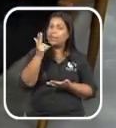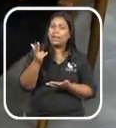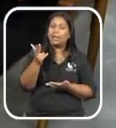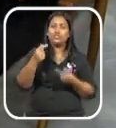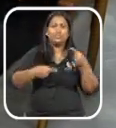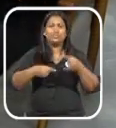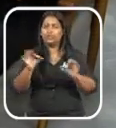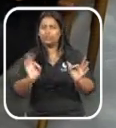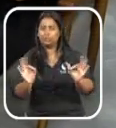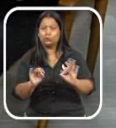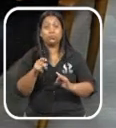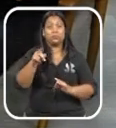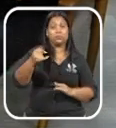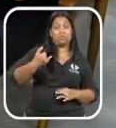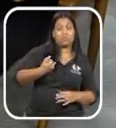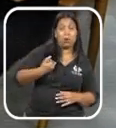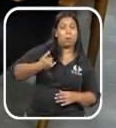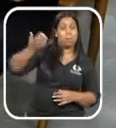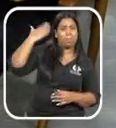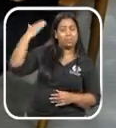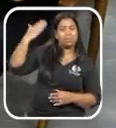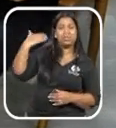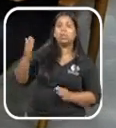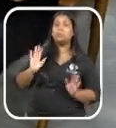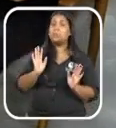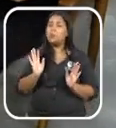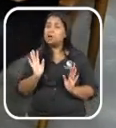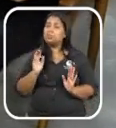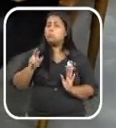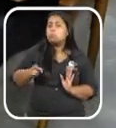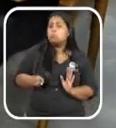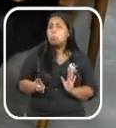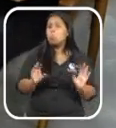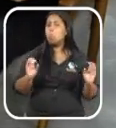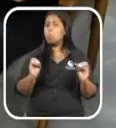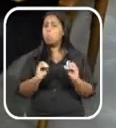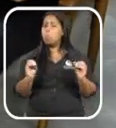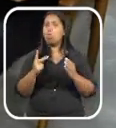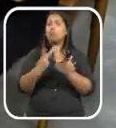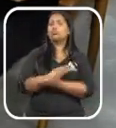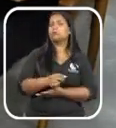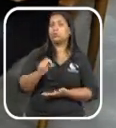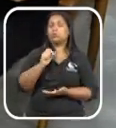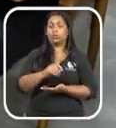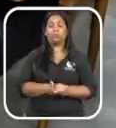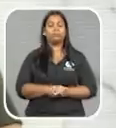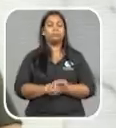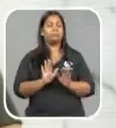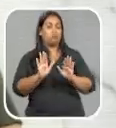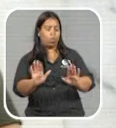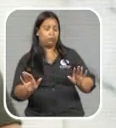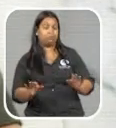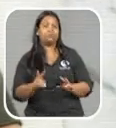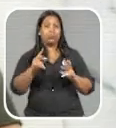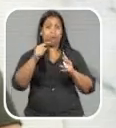não houve um aprofundamento. O que aconteceu? Olha, eu vou juntar dois temas aqui, Matheus, para falar sobre isso.